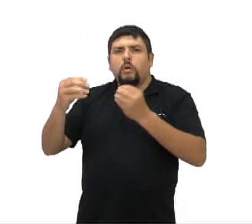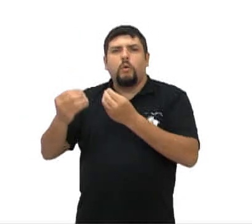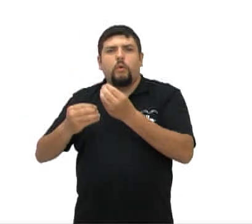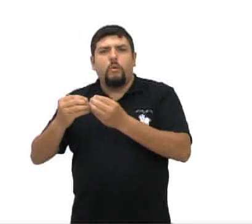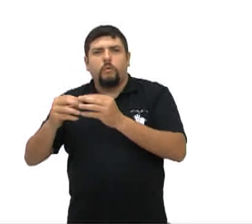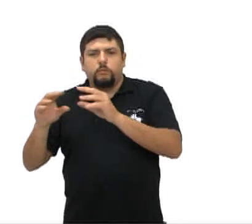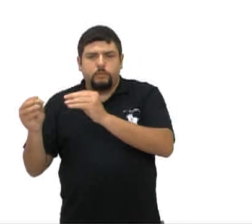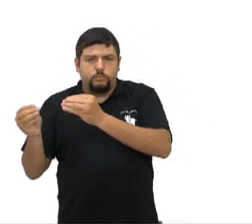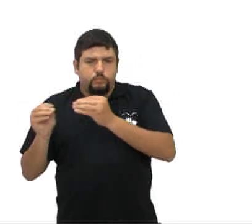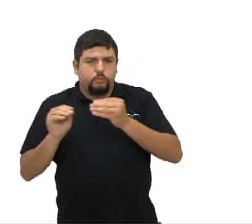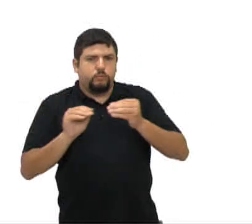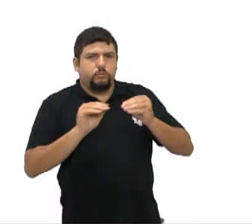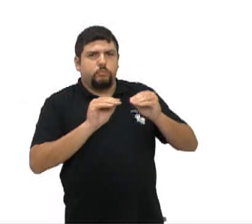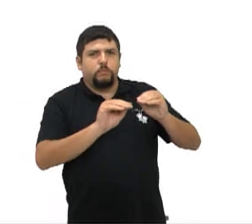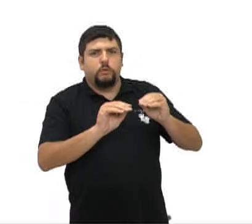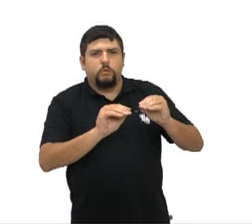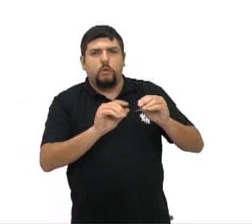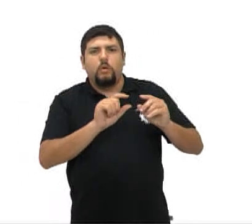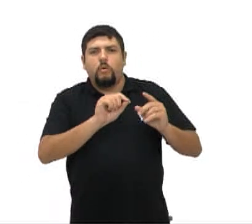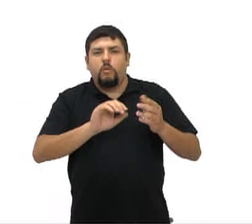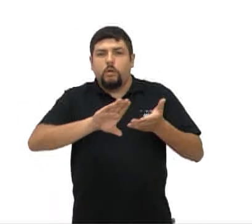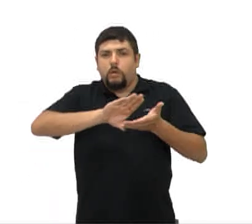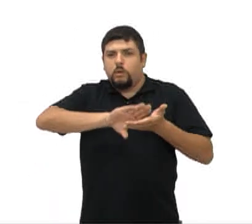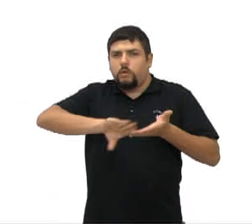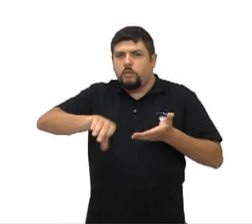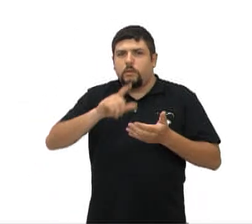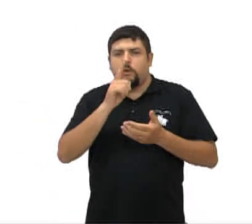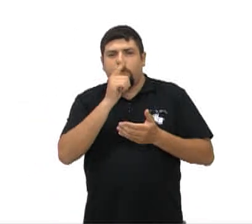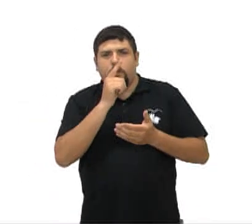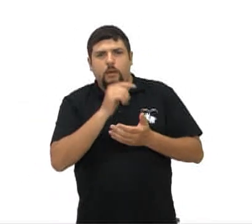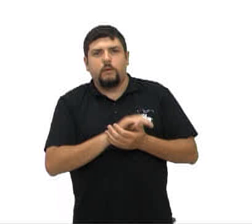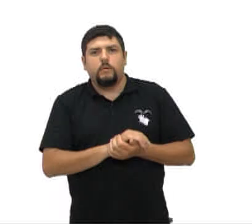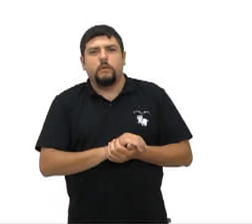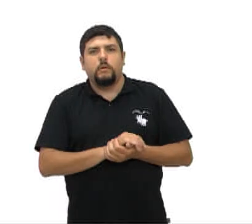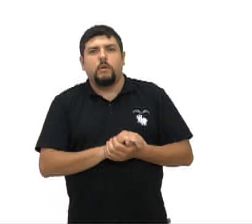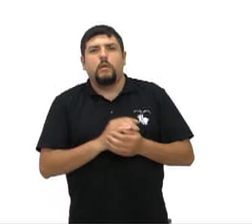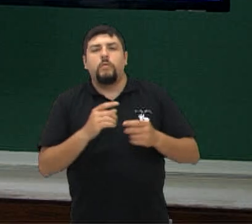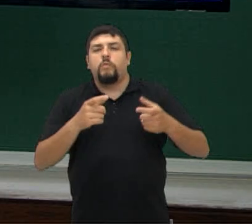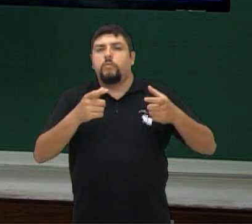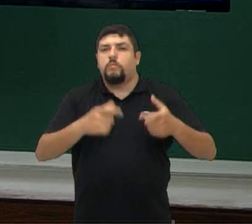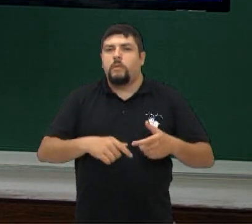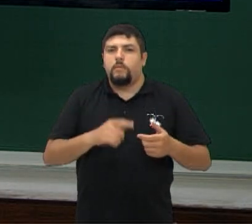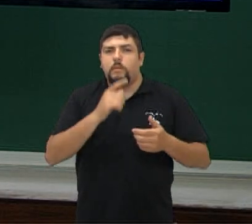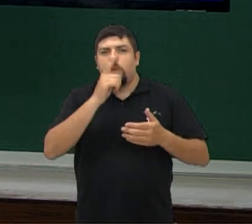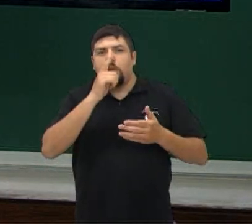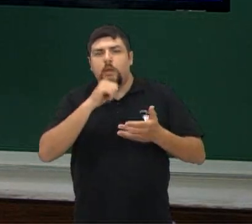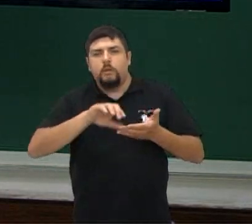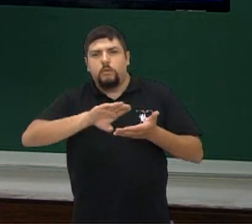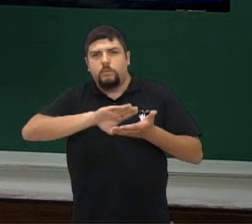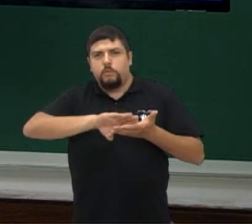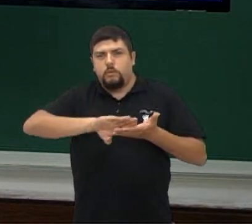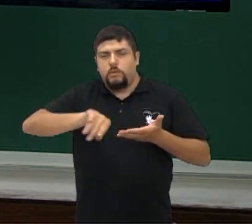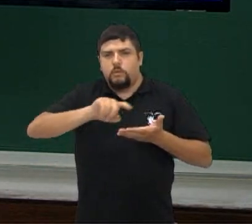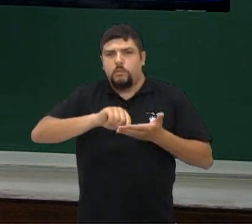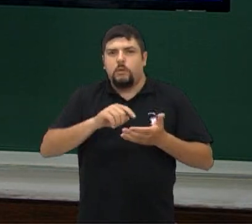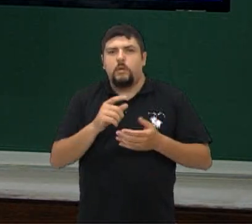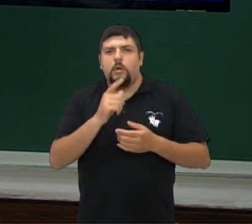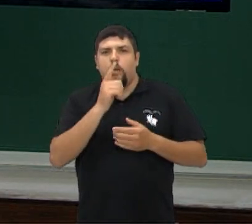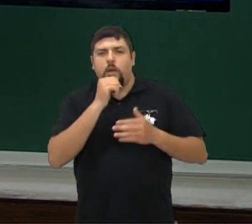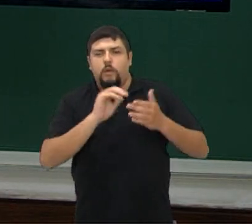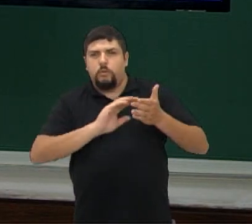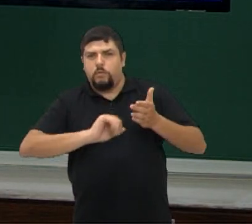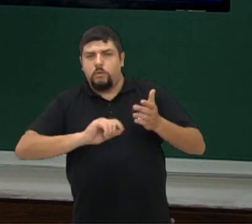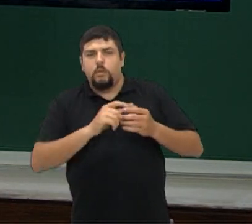para o lado que retira a água da solução, ou seja, se desloca para o lado de retirar a água, retirando a água aqui,